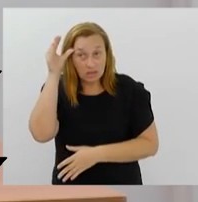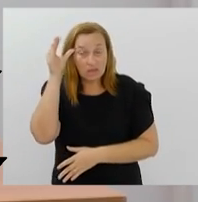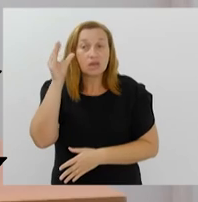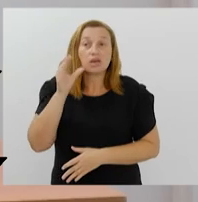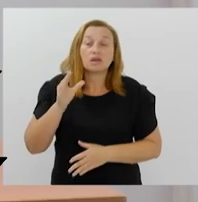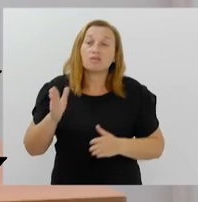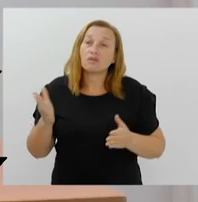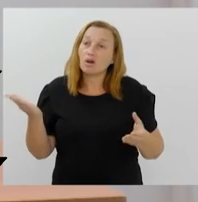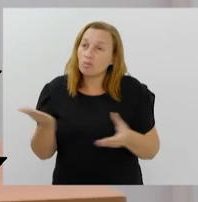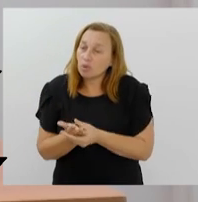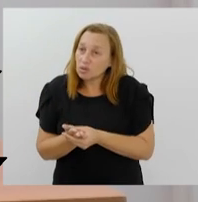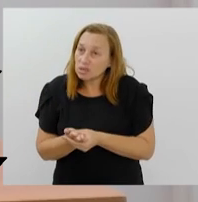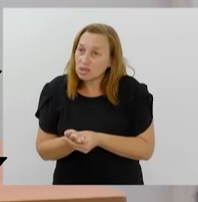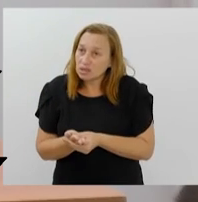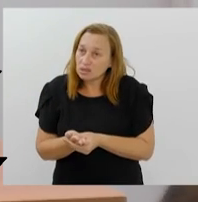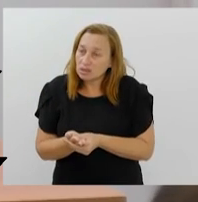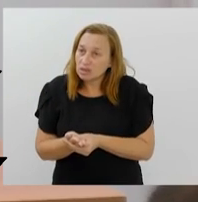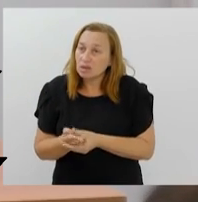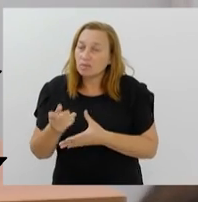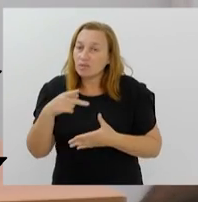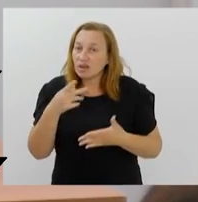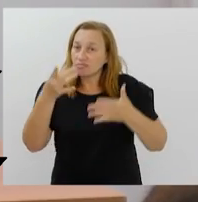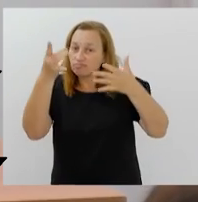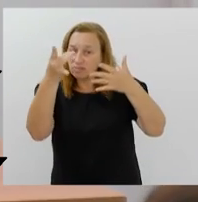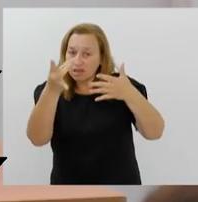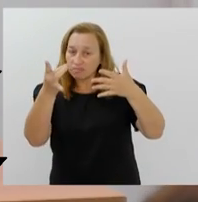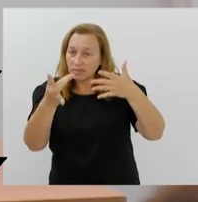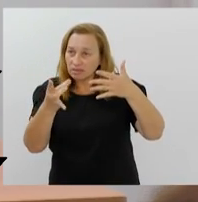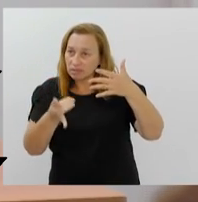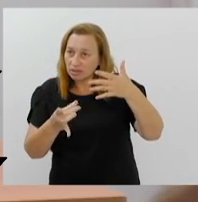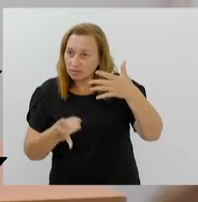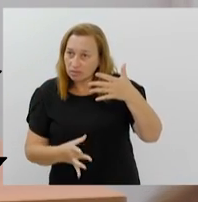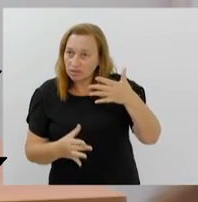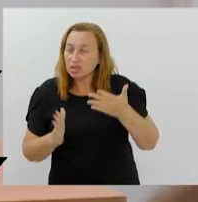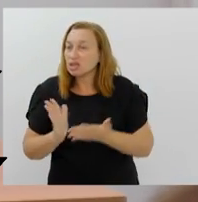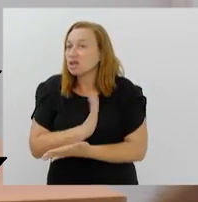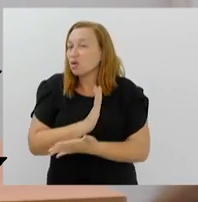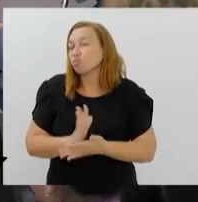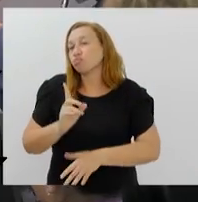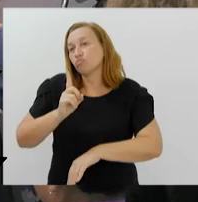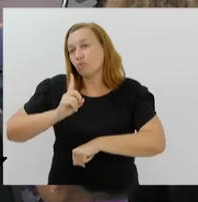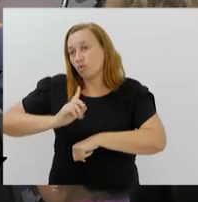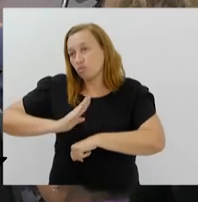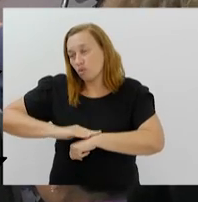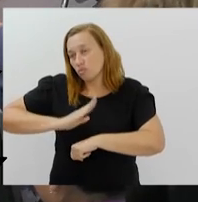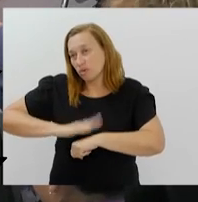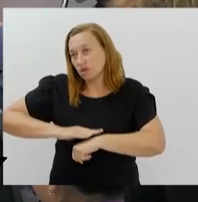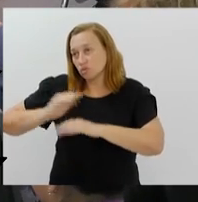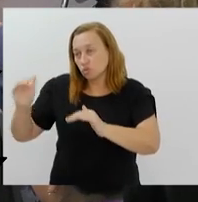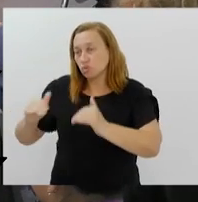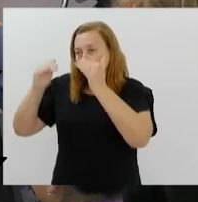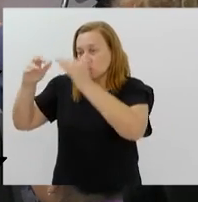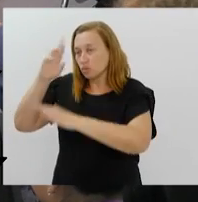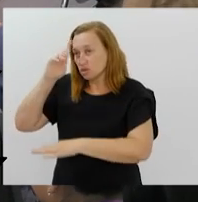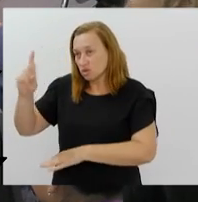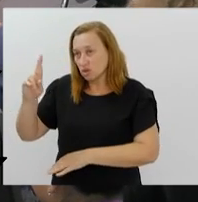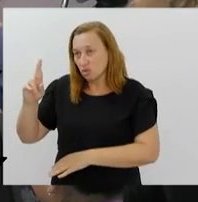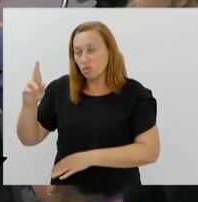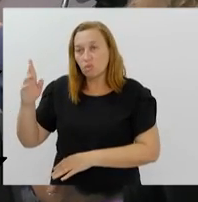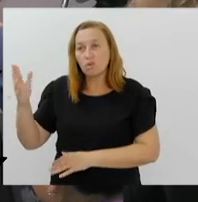abrir processo para tratar cada um Em algum momento vossa senhoria recebeu